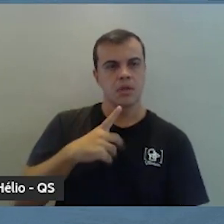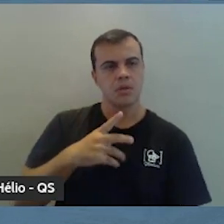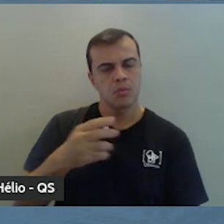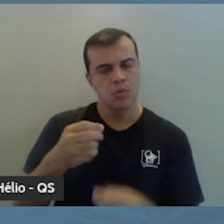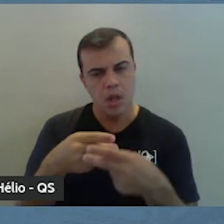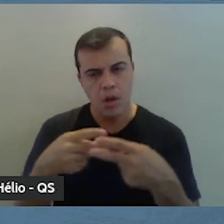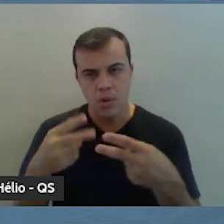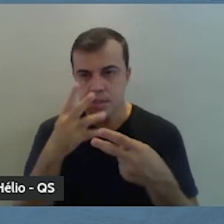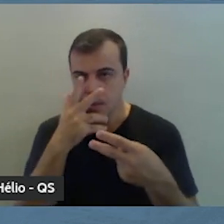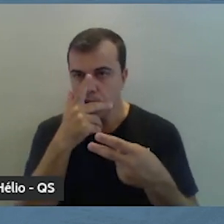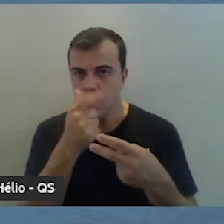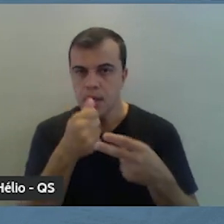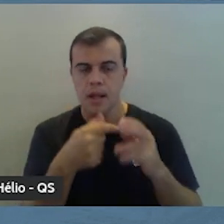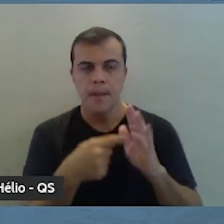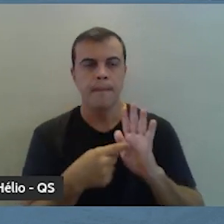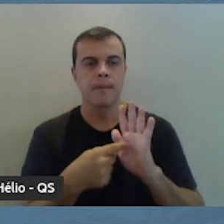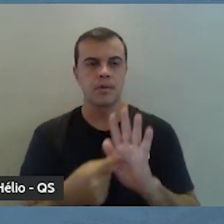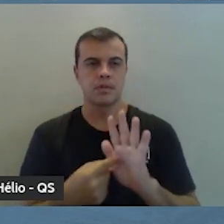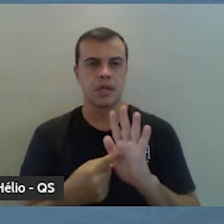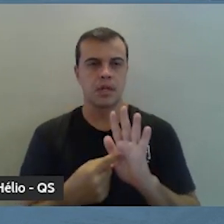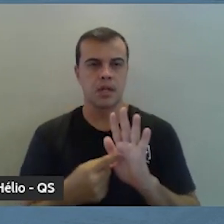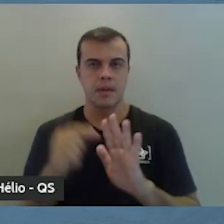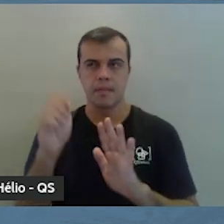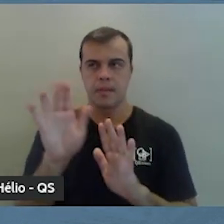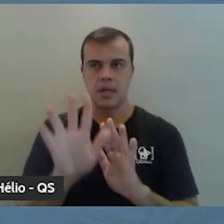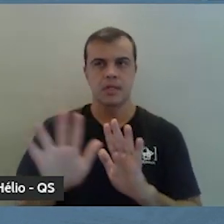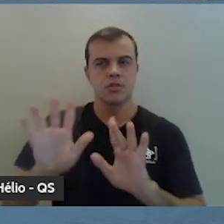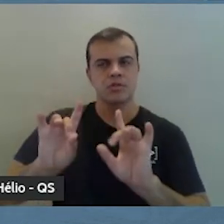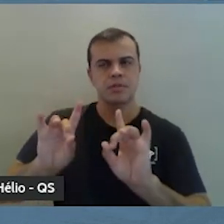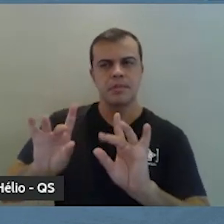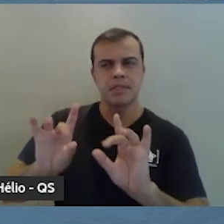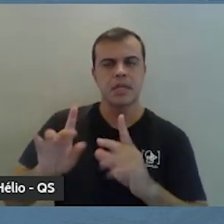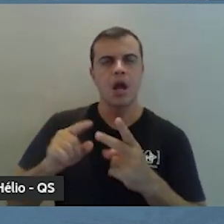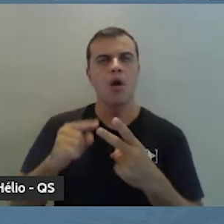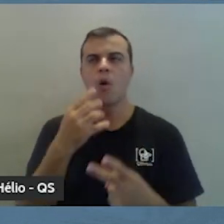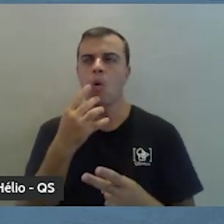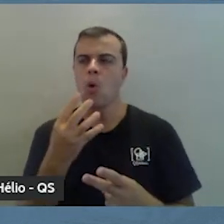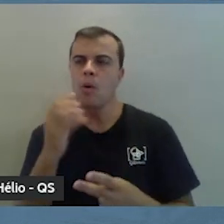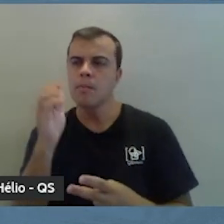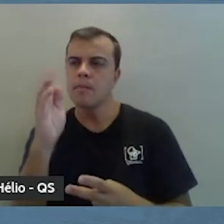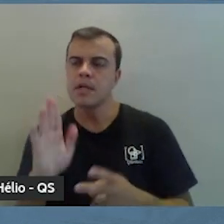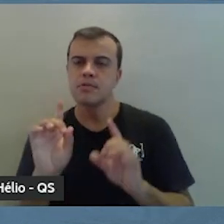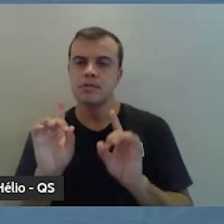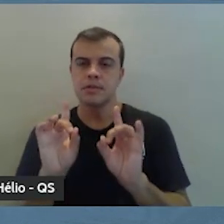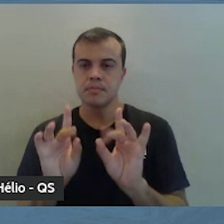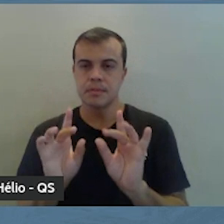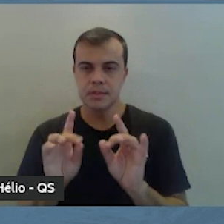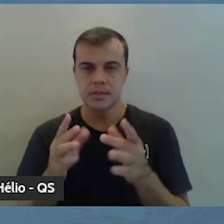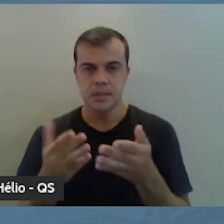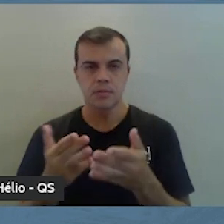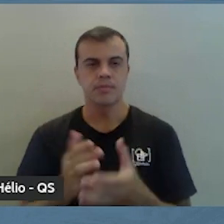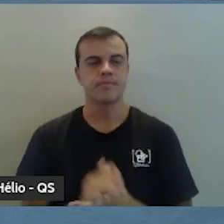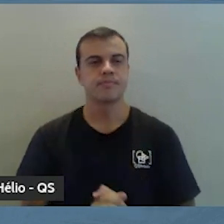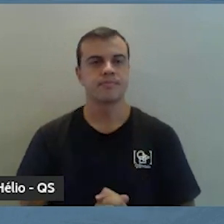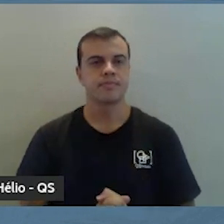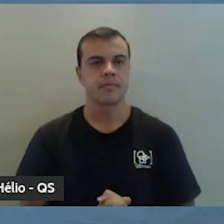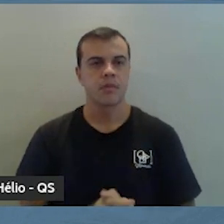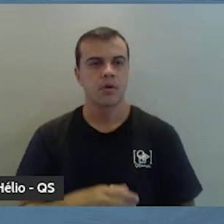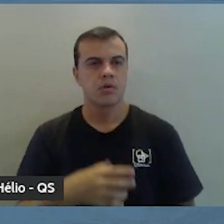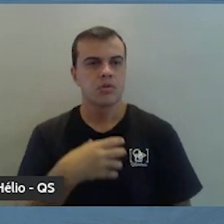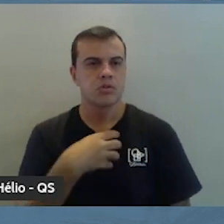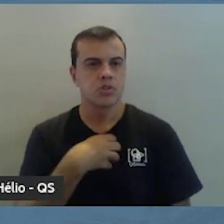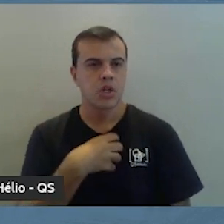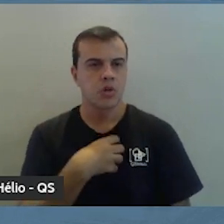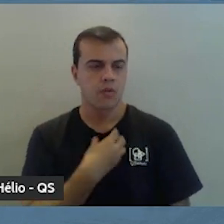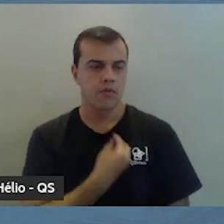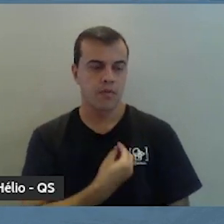mostrada, a luz do Brasil é especial, as cores do Brasil são especiais, a maneira de viver do Brasil é